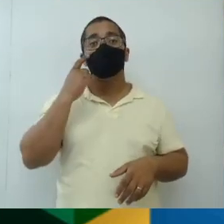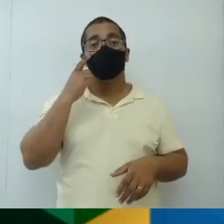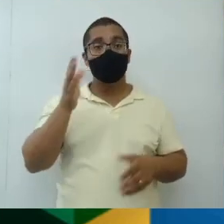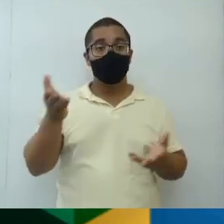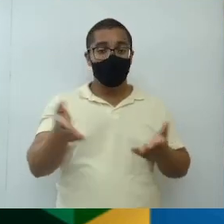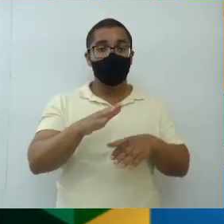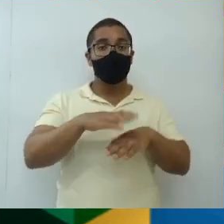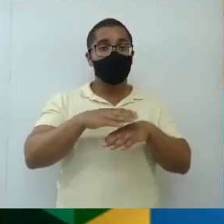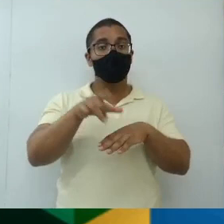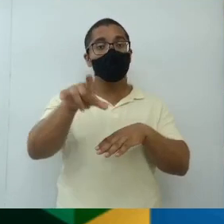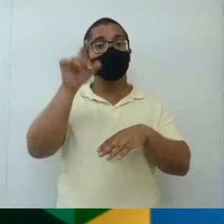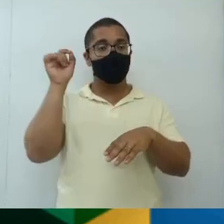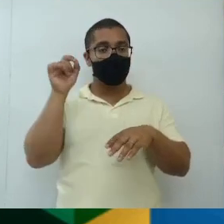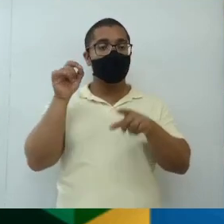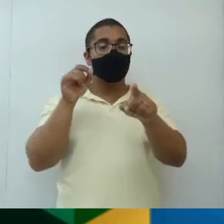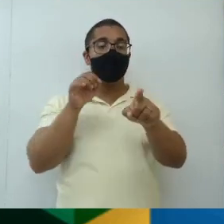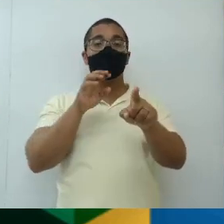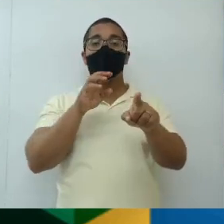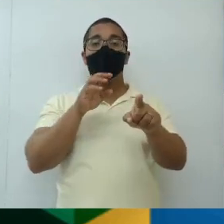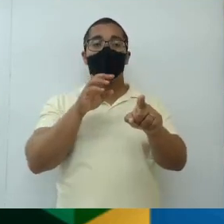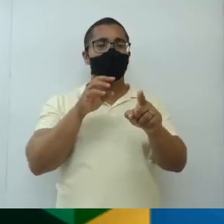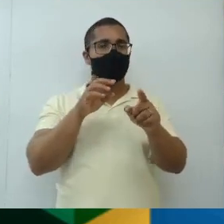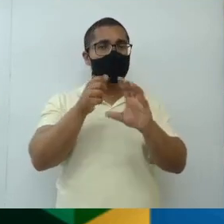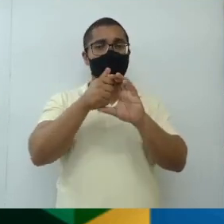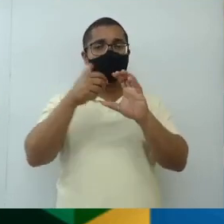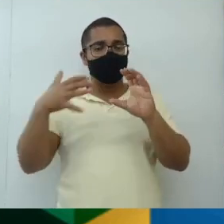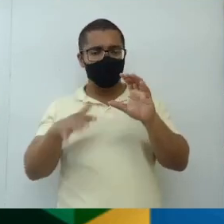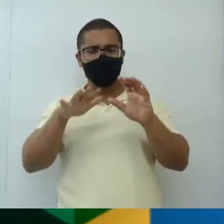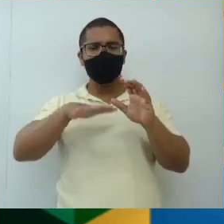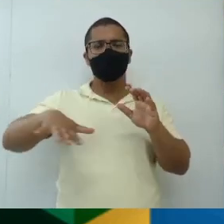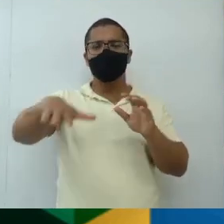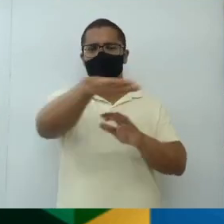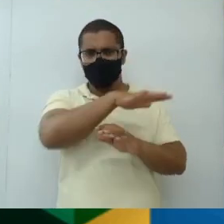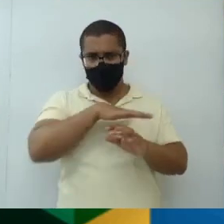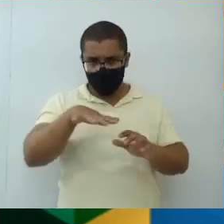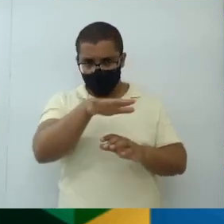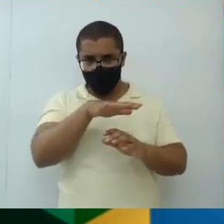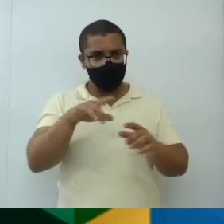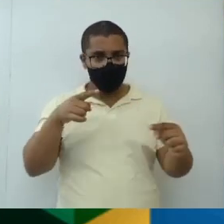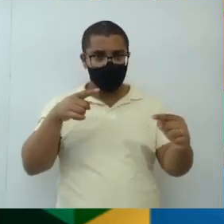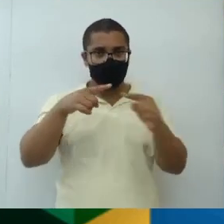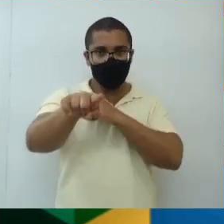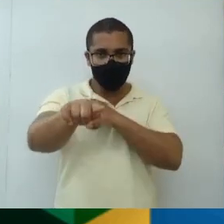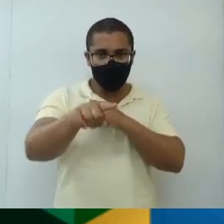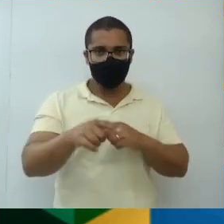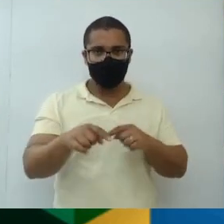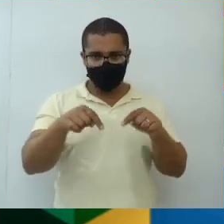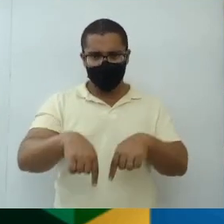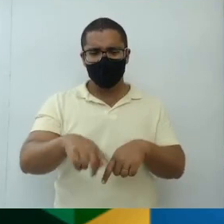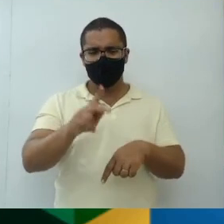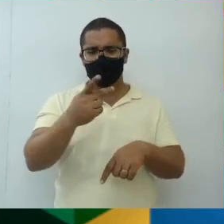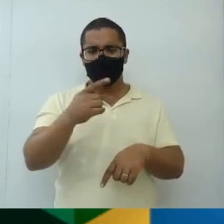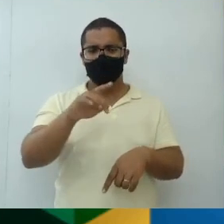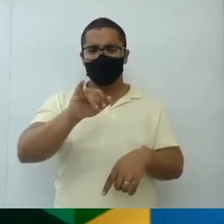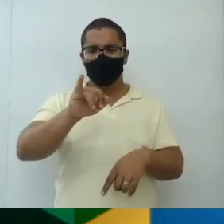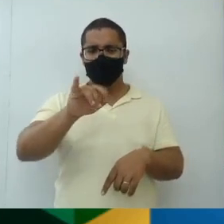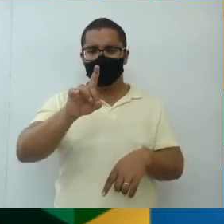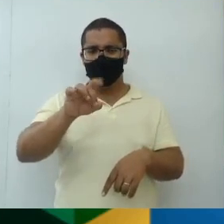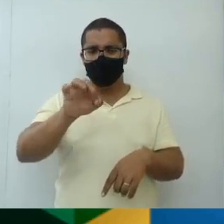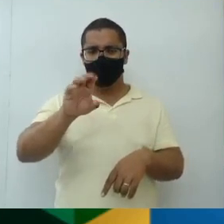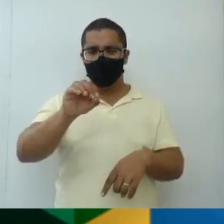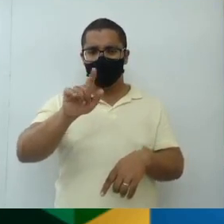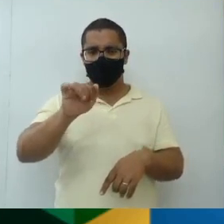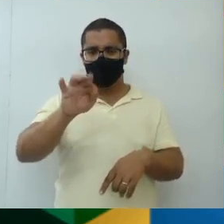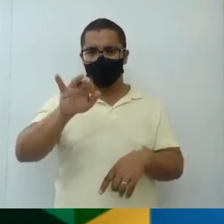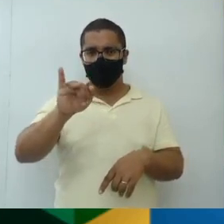representa uma das características gerais da hidrografia brasileira então preste atenção em